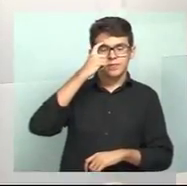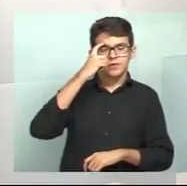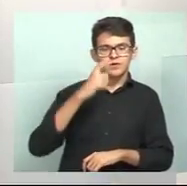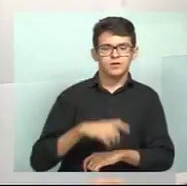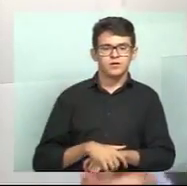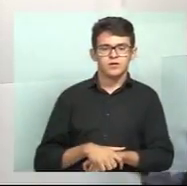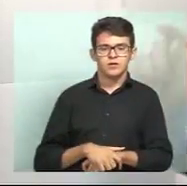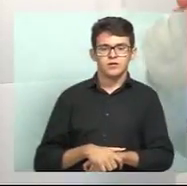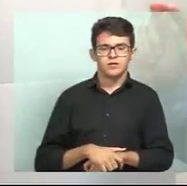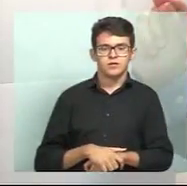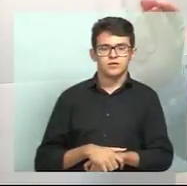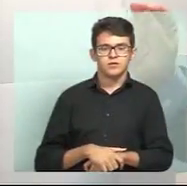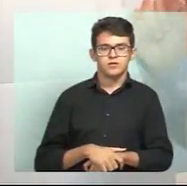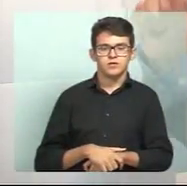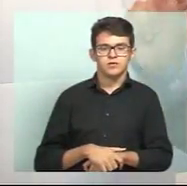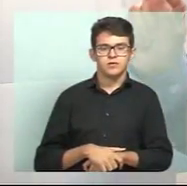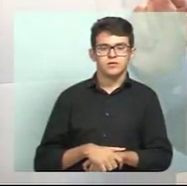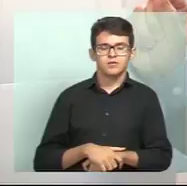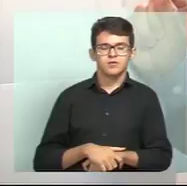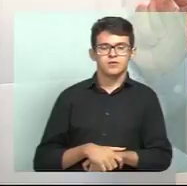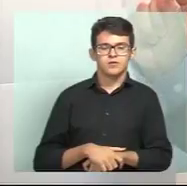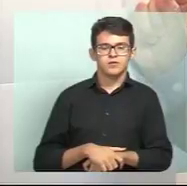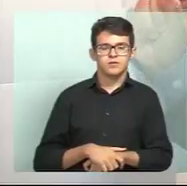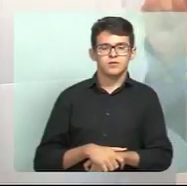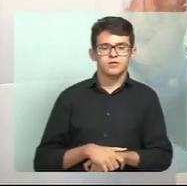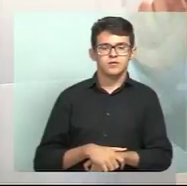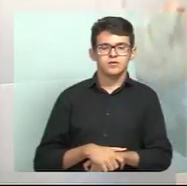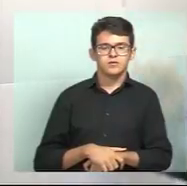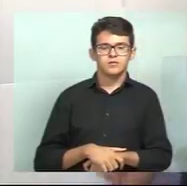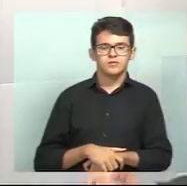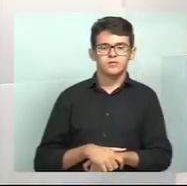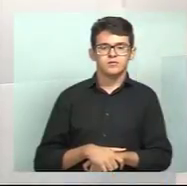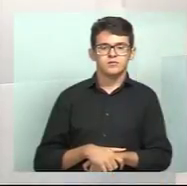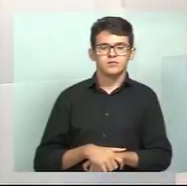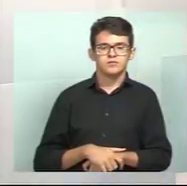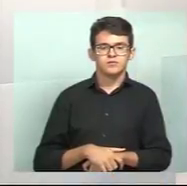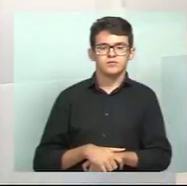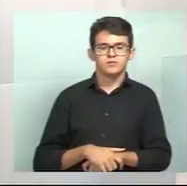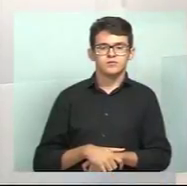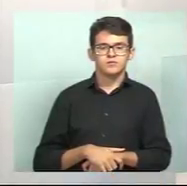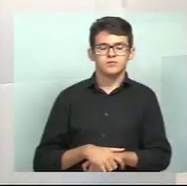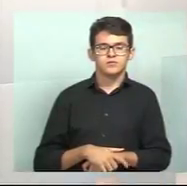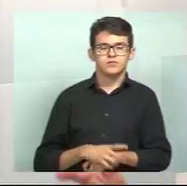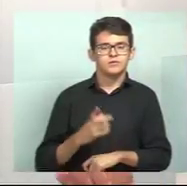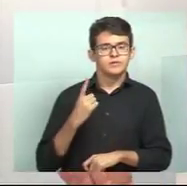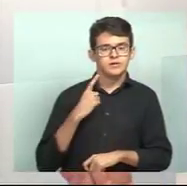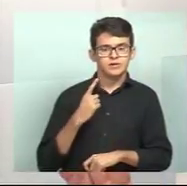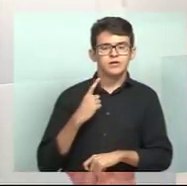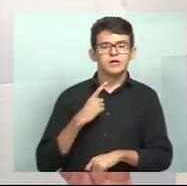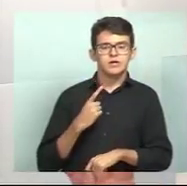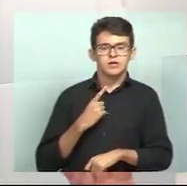BNDES. Aí ele vai 24 bilhões para Eike Batista. Quer dizer,